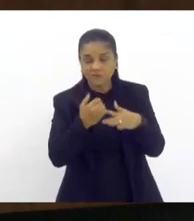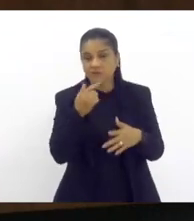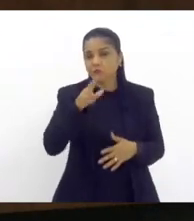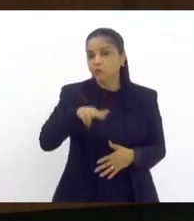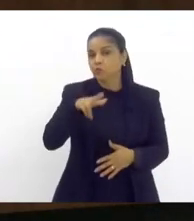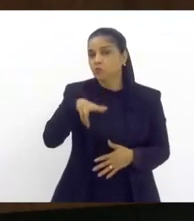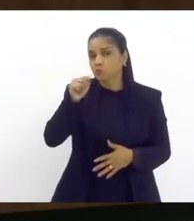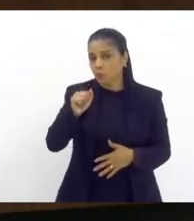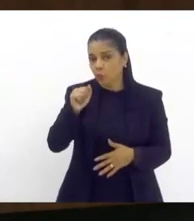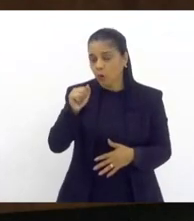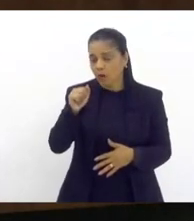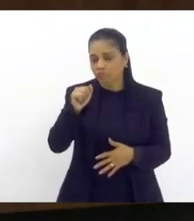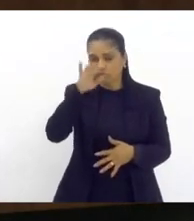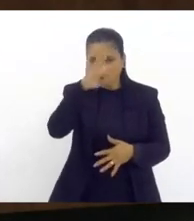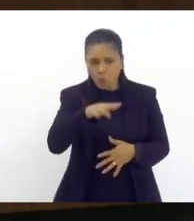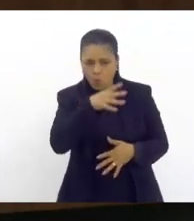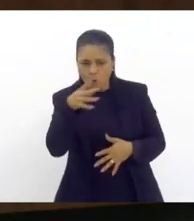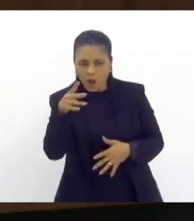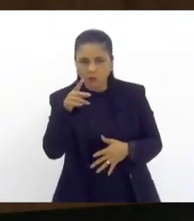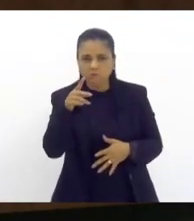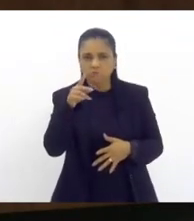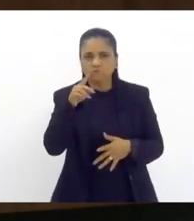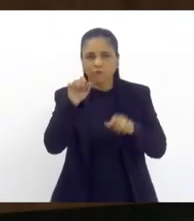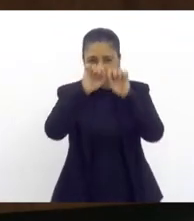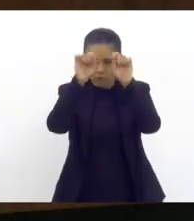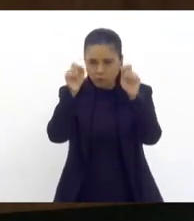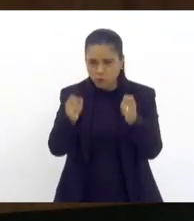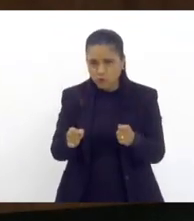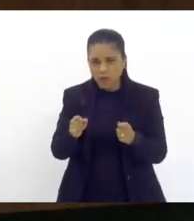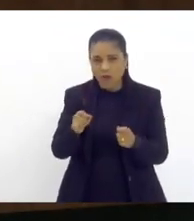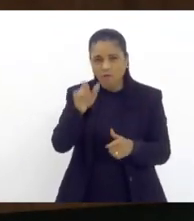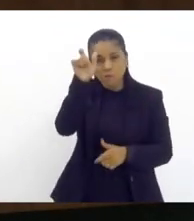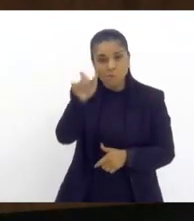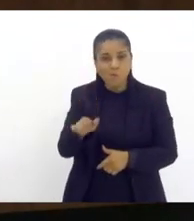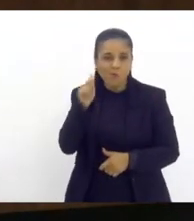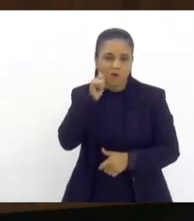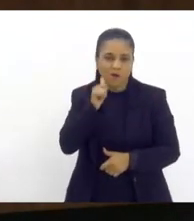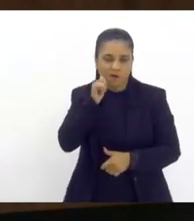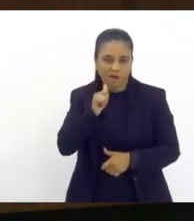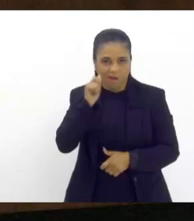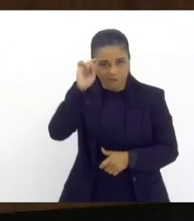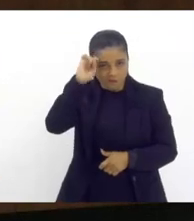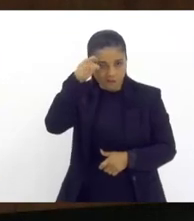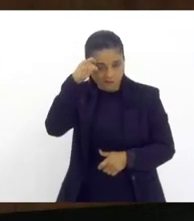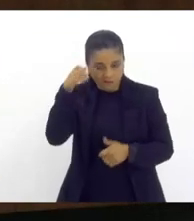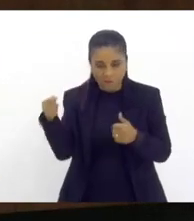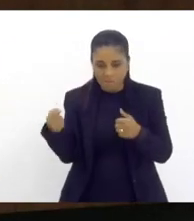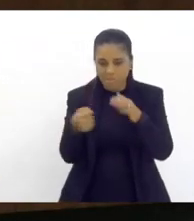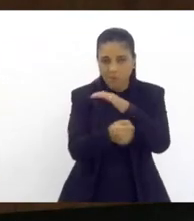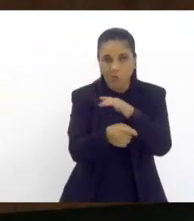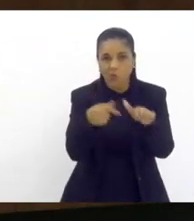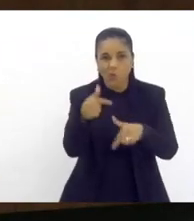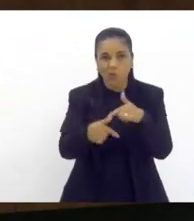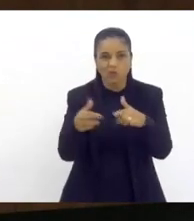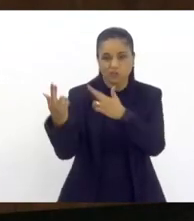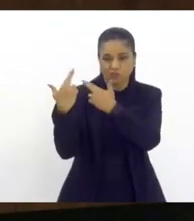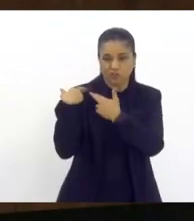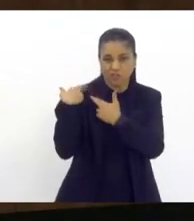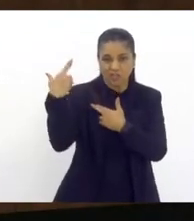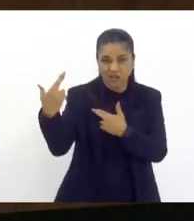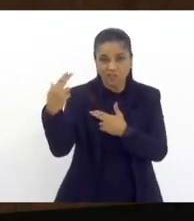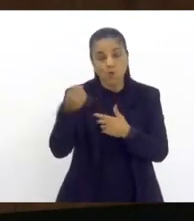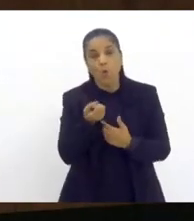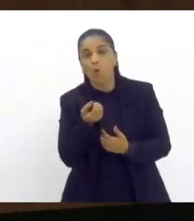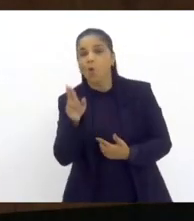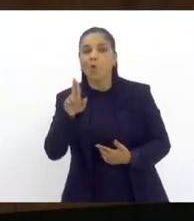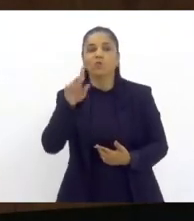seu quadro de pessoal uma mulher negra ocupando cargo de gerência ou de direção.